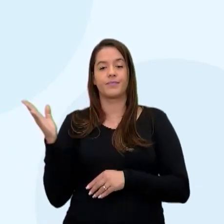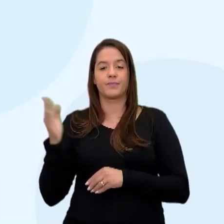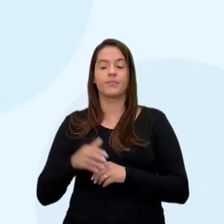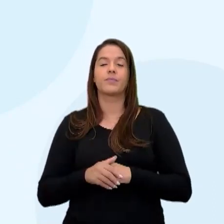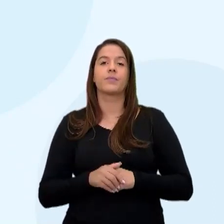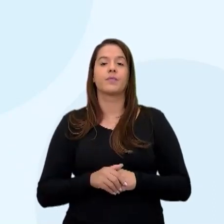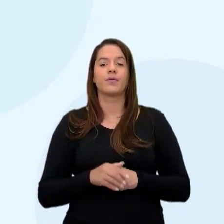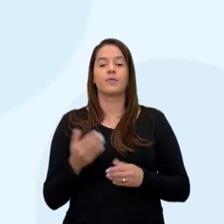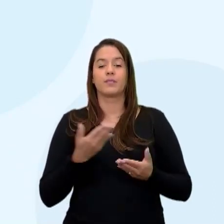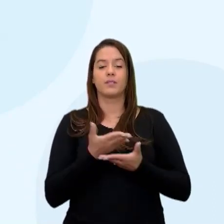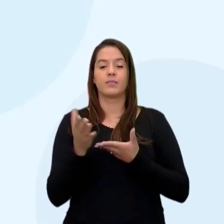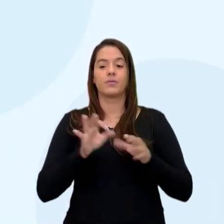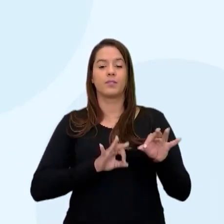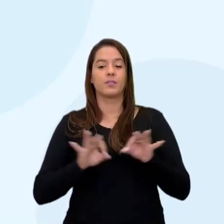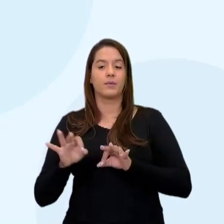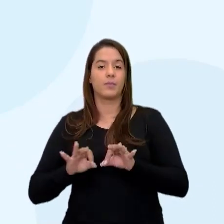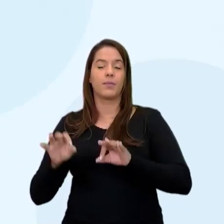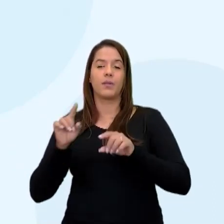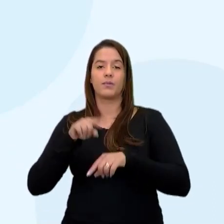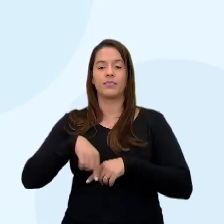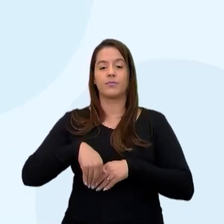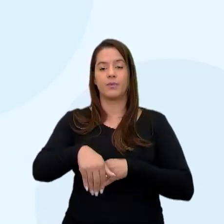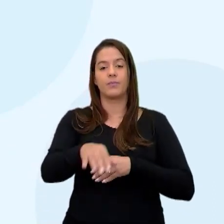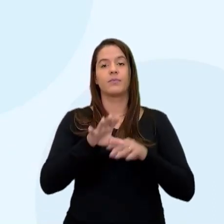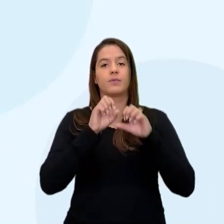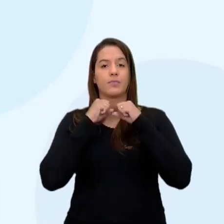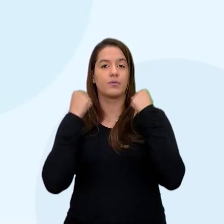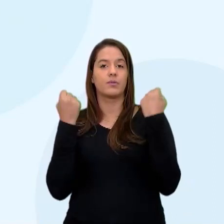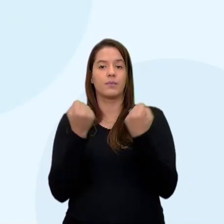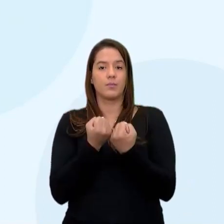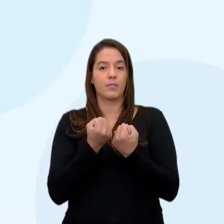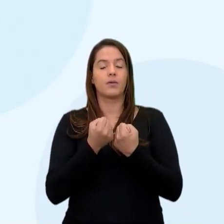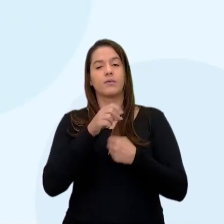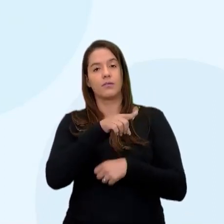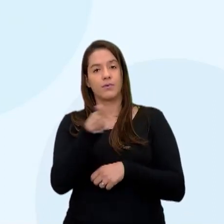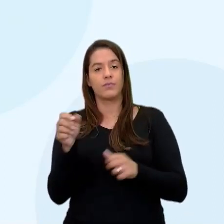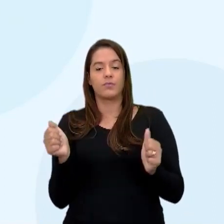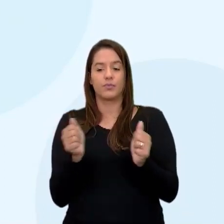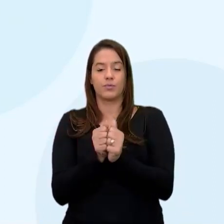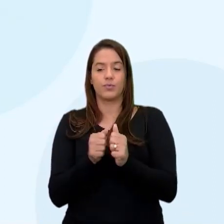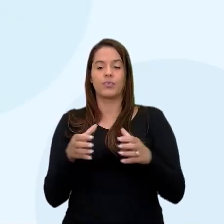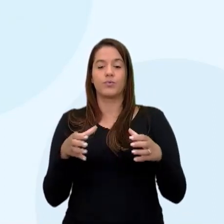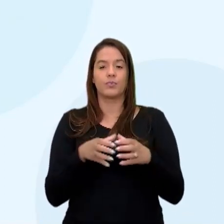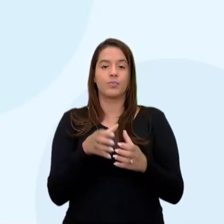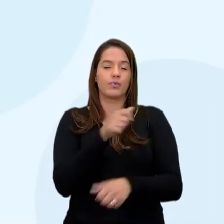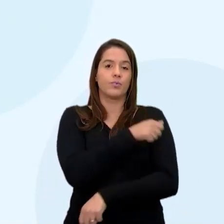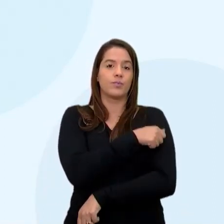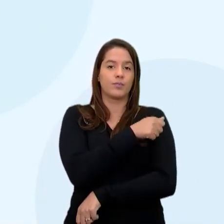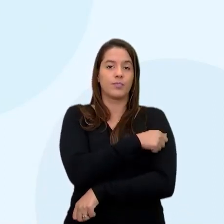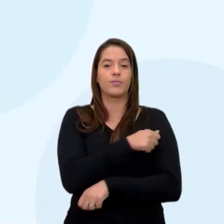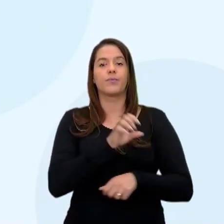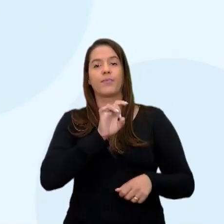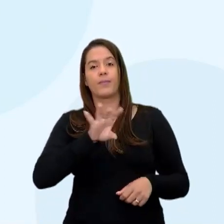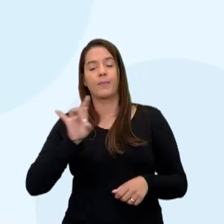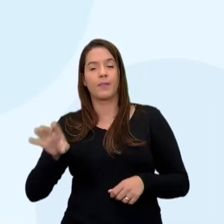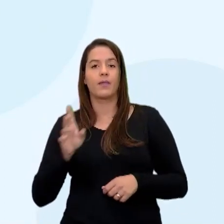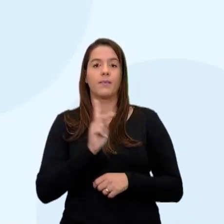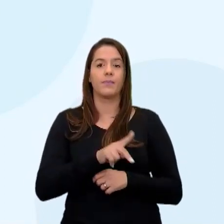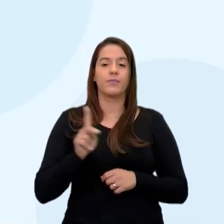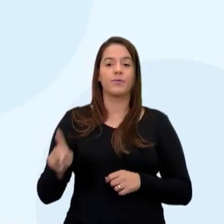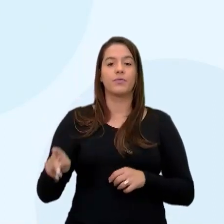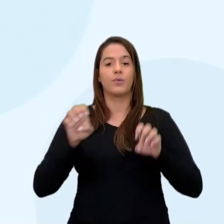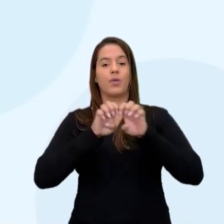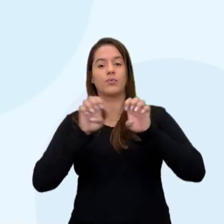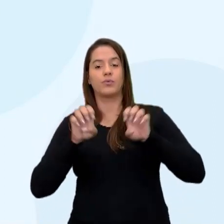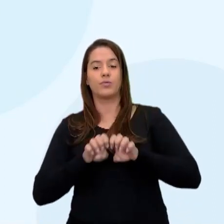podem fazer um preparo de um seminário, tá certo? Olha, organize junto aos estudantes, é o caso do professor, né? A